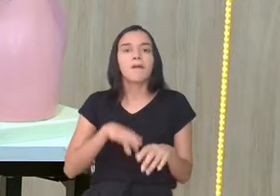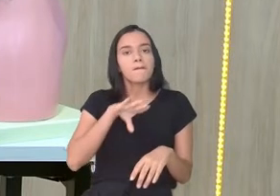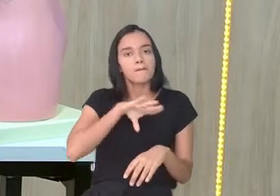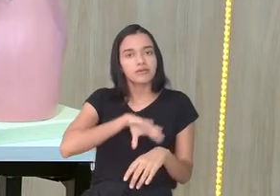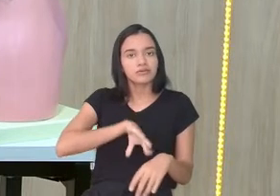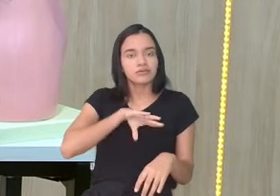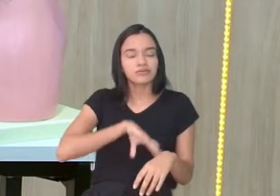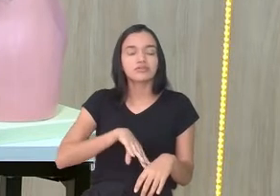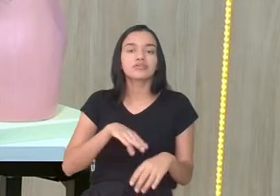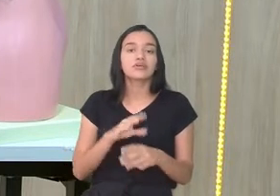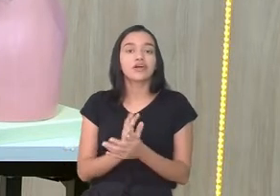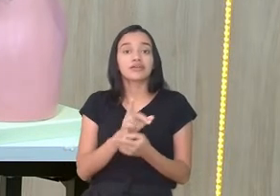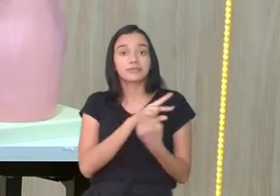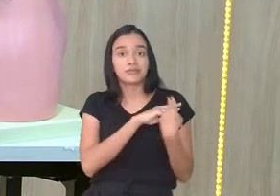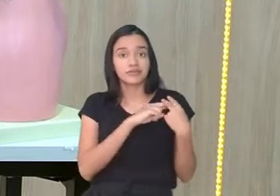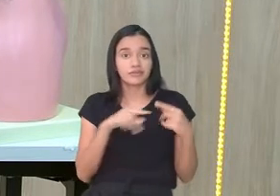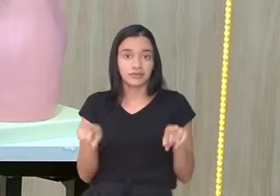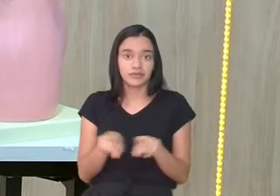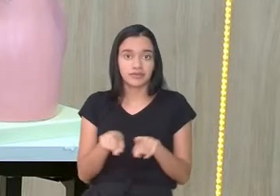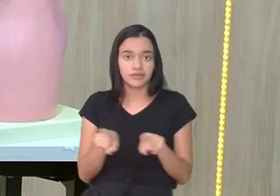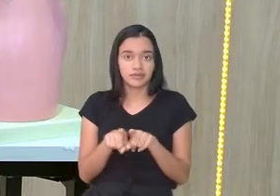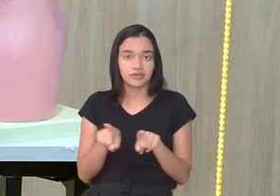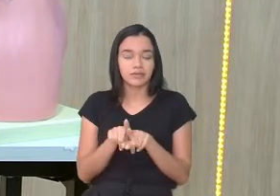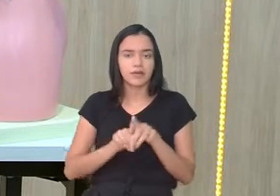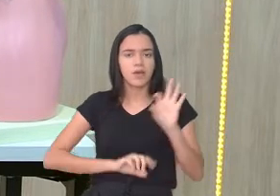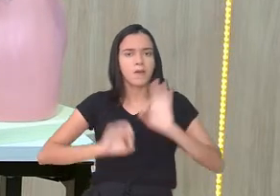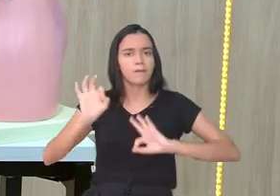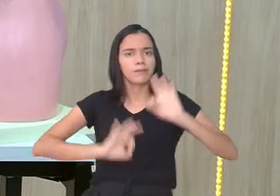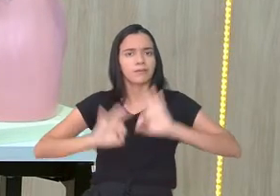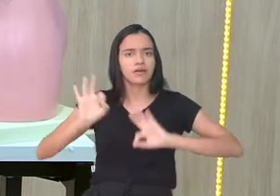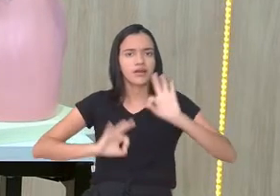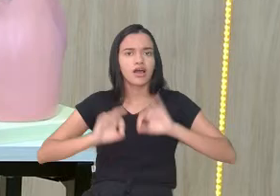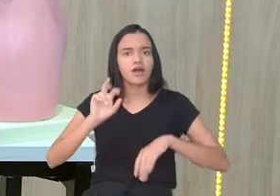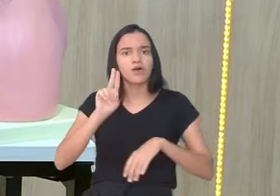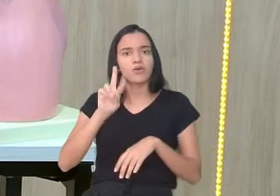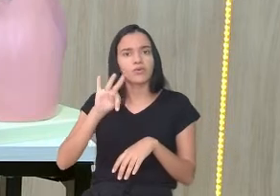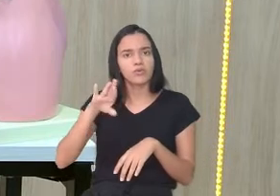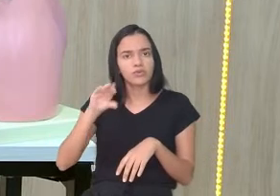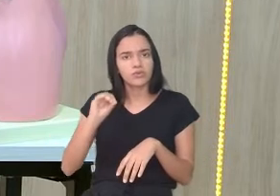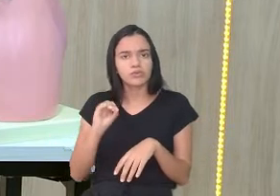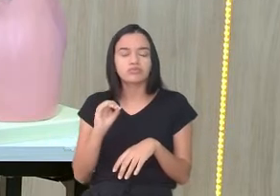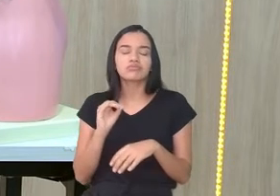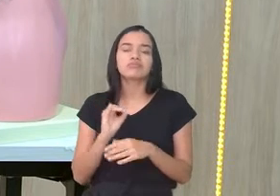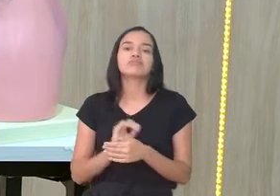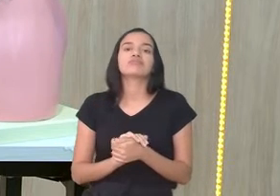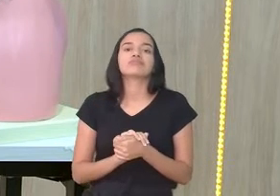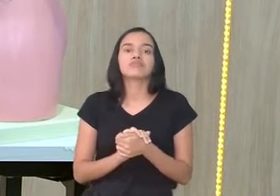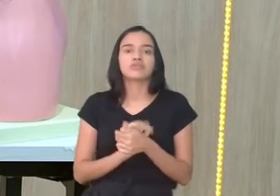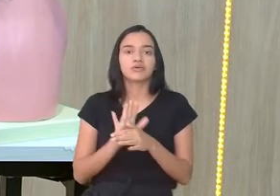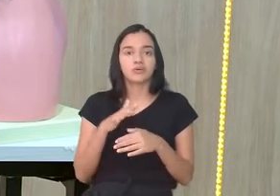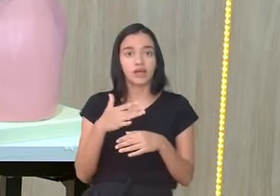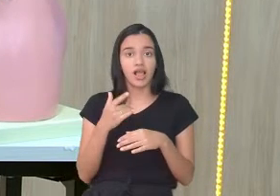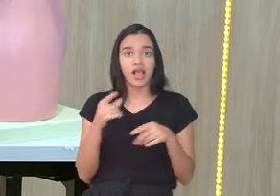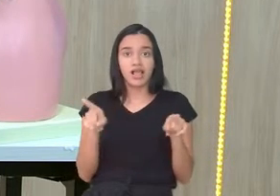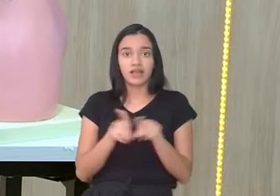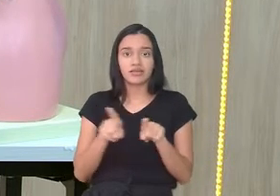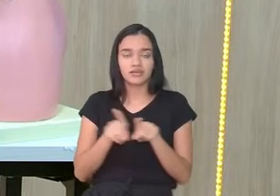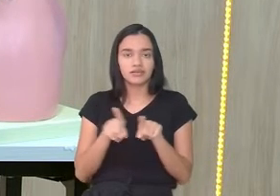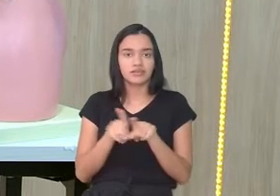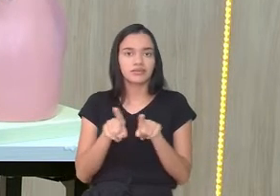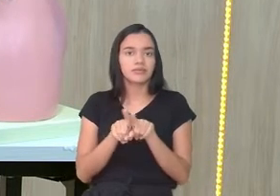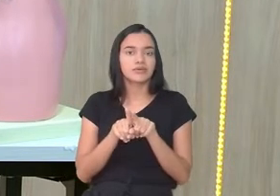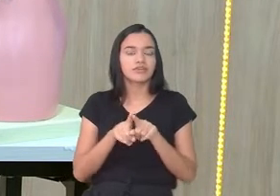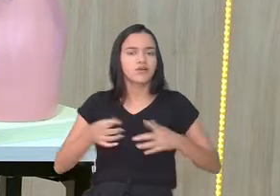são responsáveis, gente, também para preparar o útero para receber o embrião. E também esses hormônios